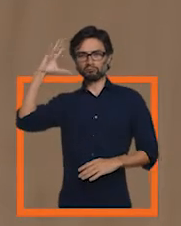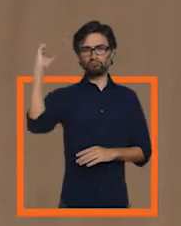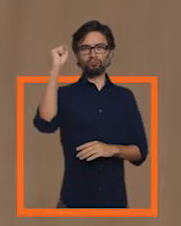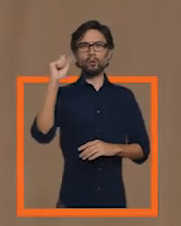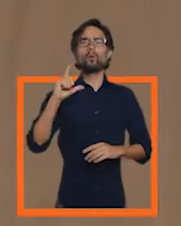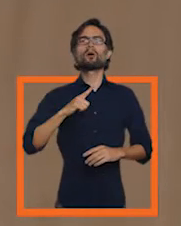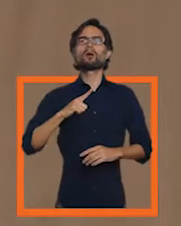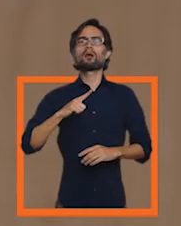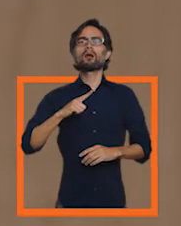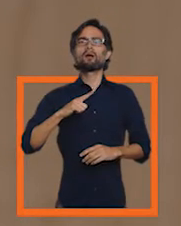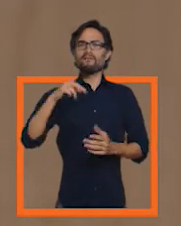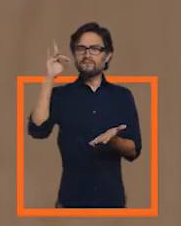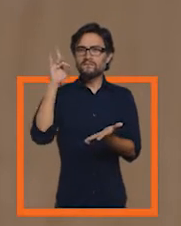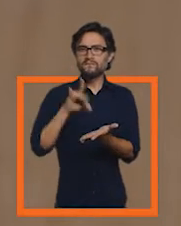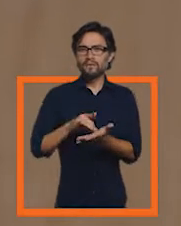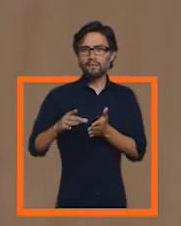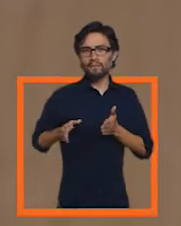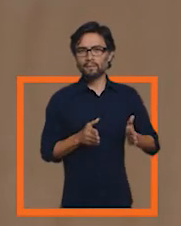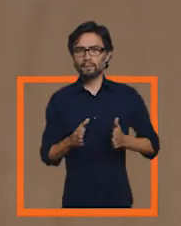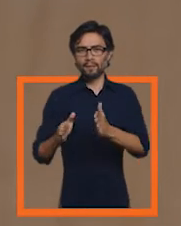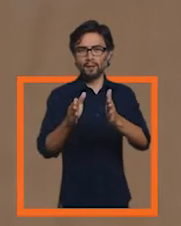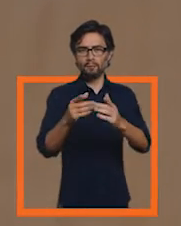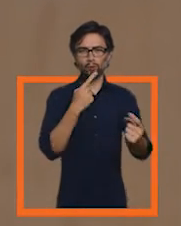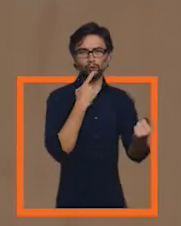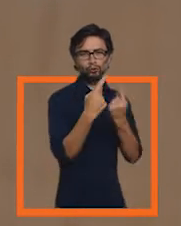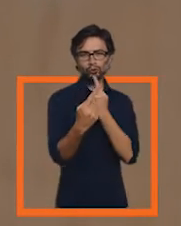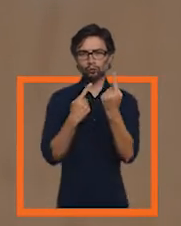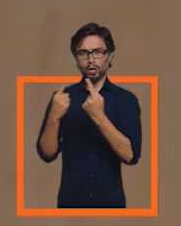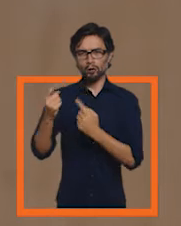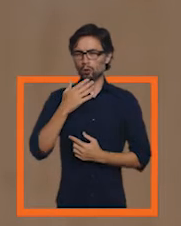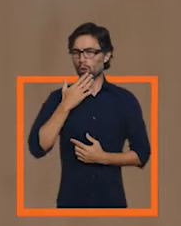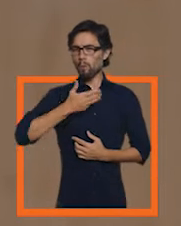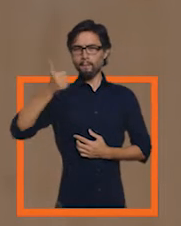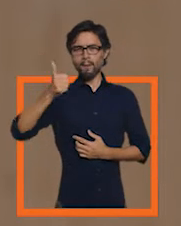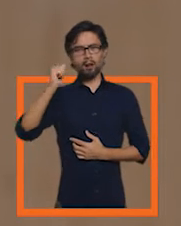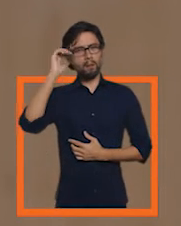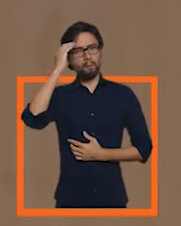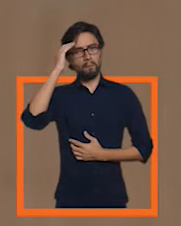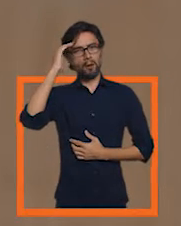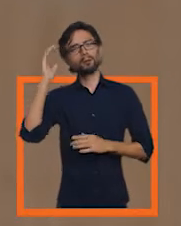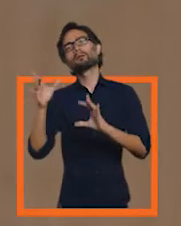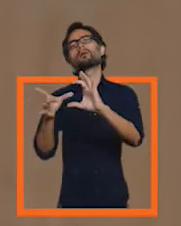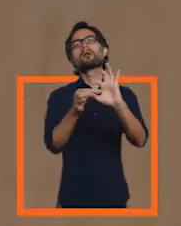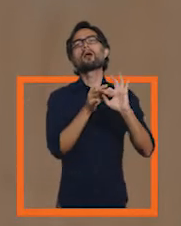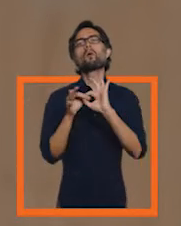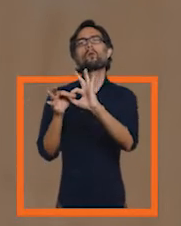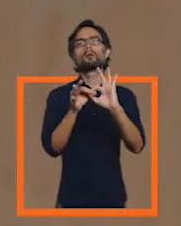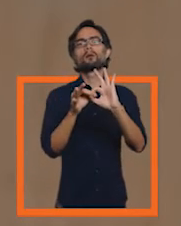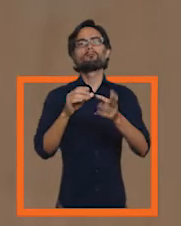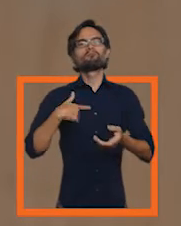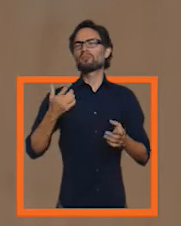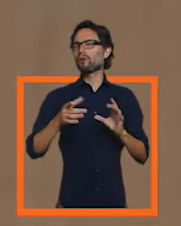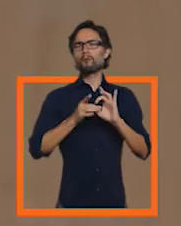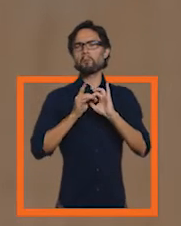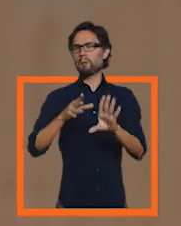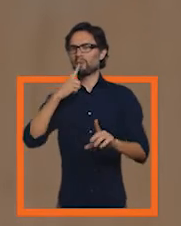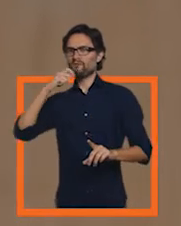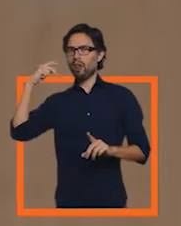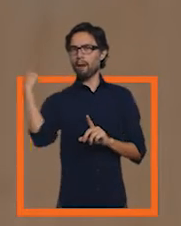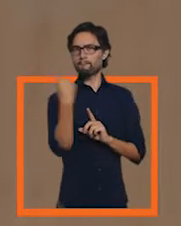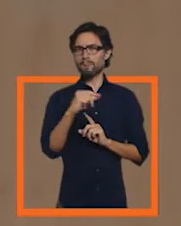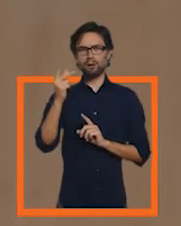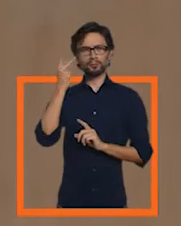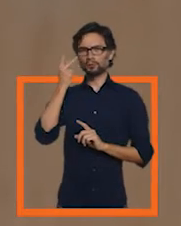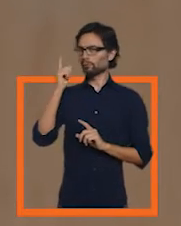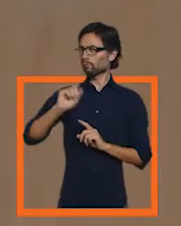verdade. Acreditar na força do diálogo. Nossa melhor arma para o entendimento e a união. Não vamos permitir que falem mal de São Paulo,